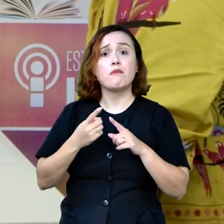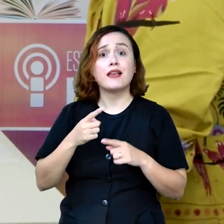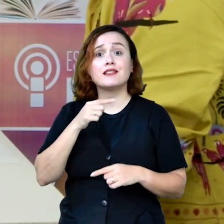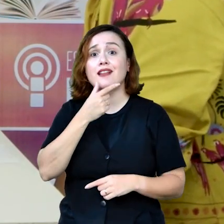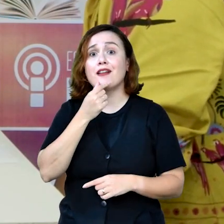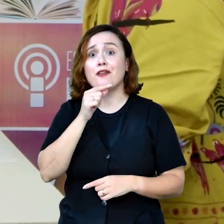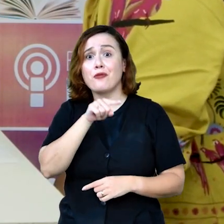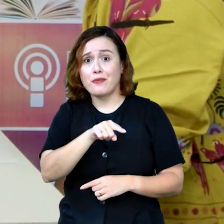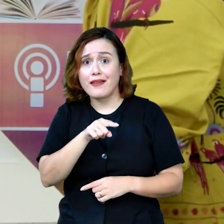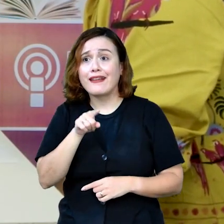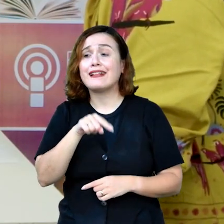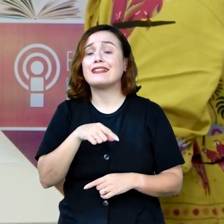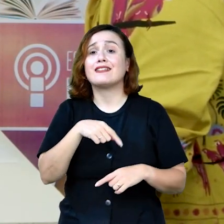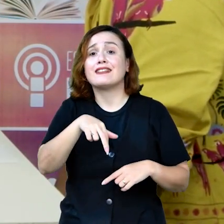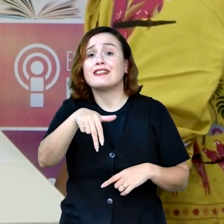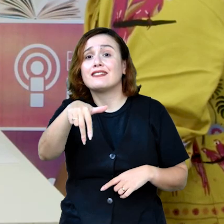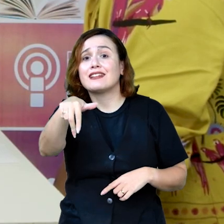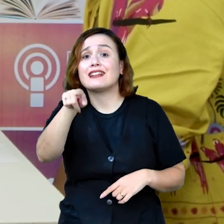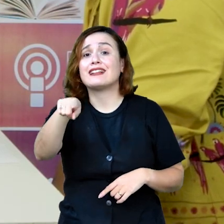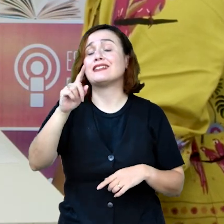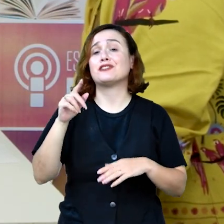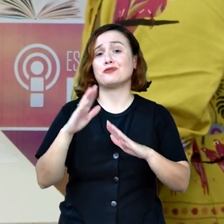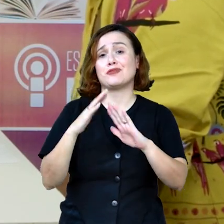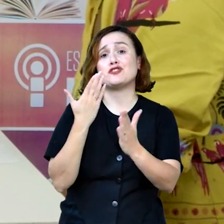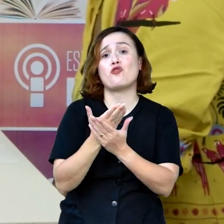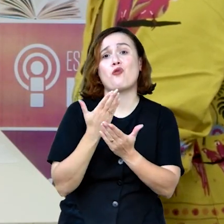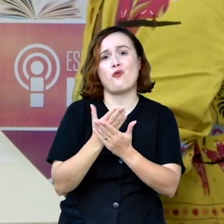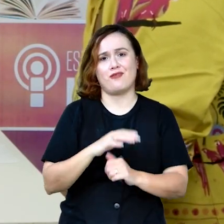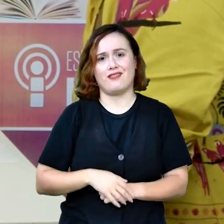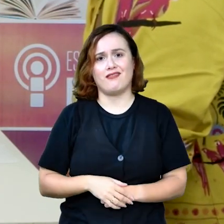eles não viram que eu estava de uniforme?